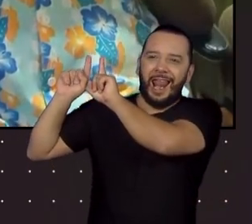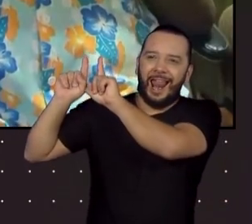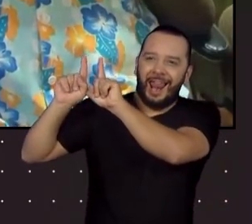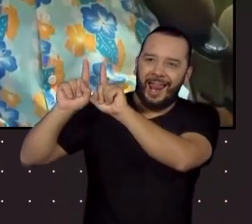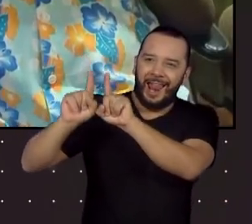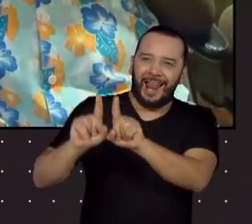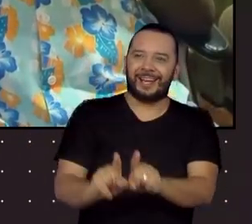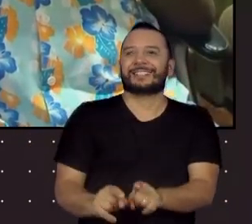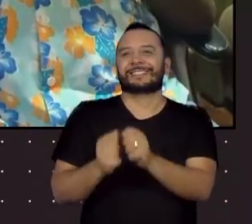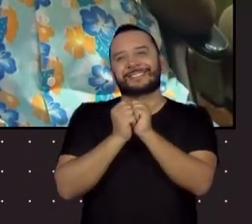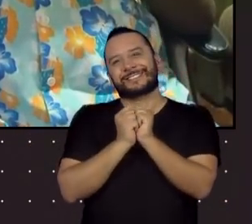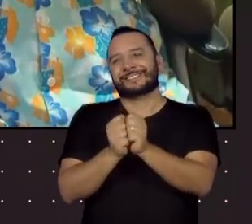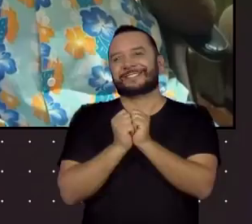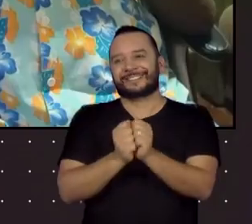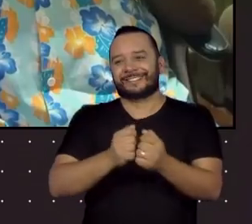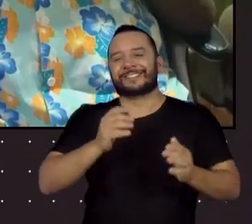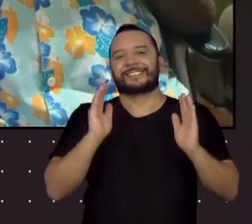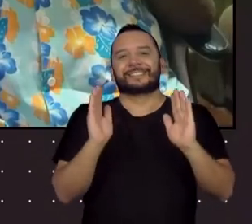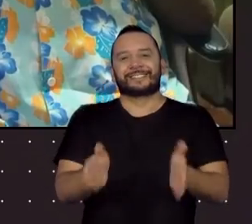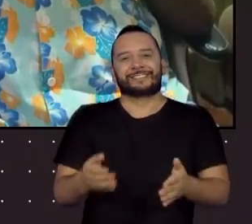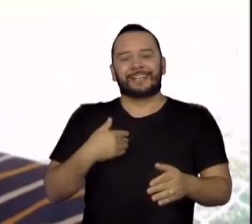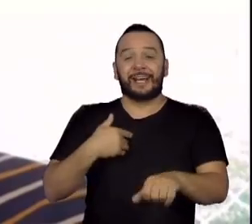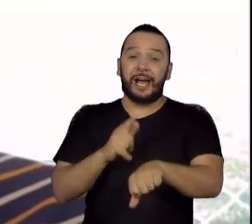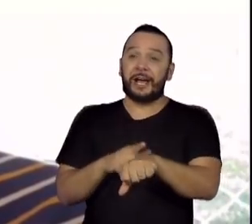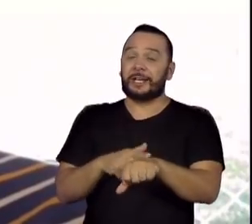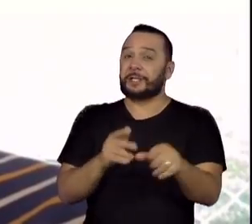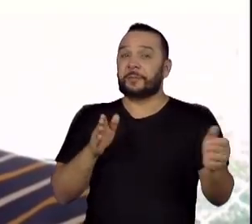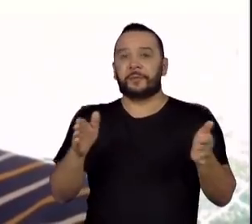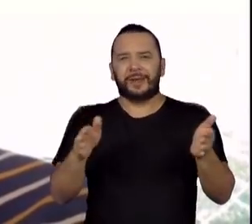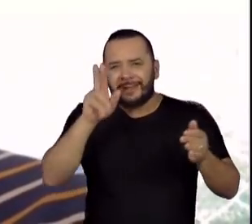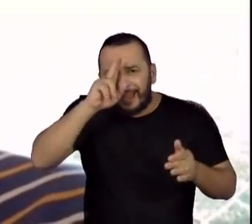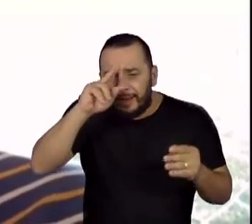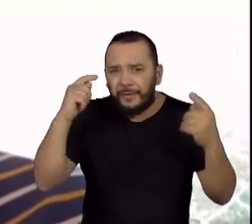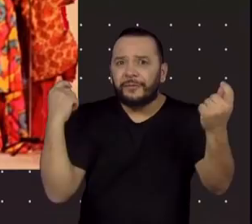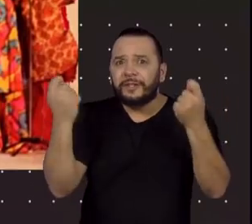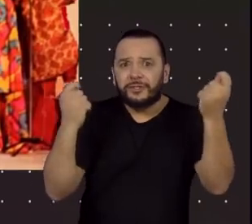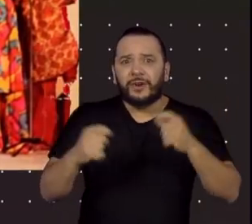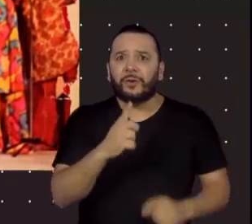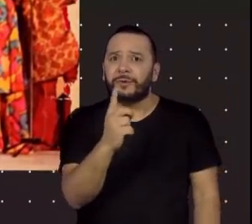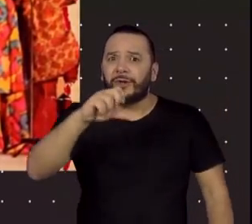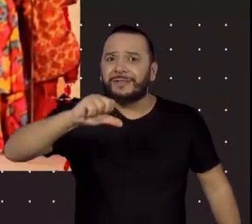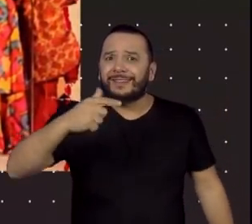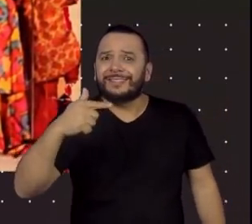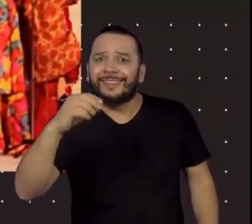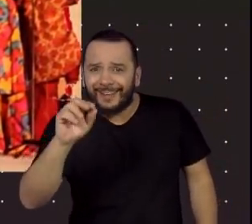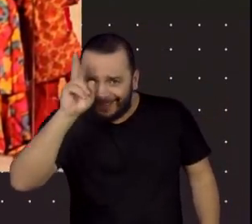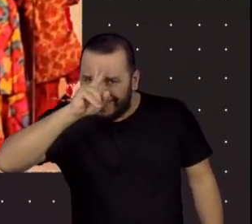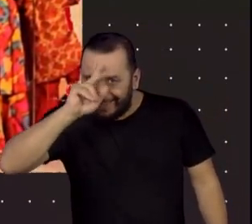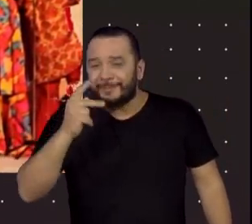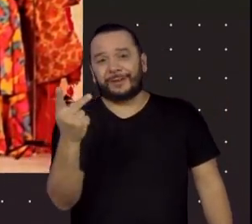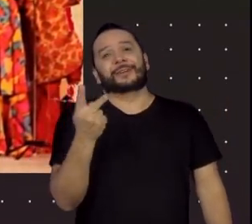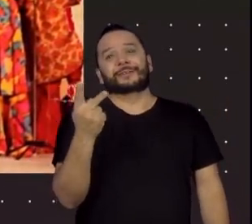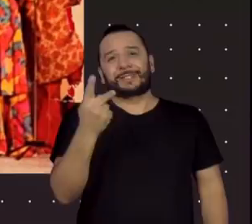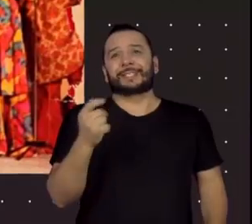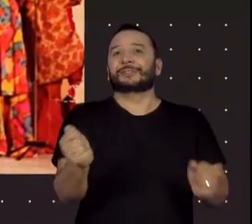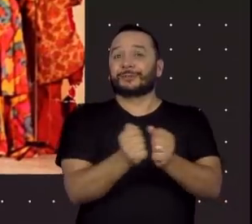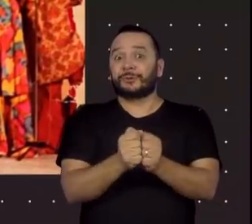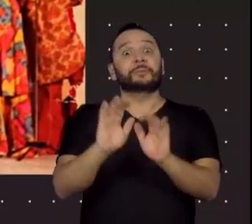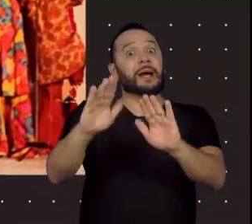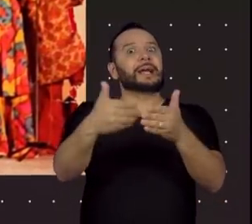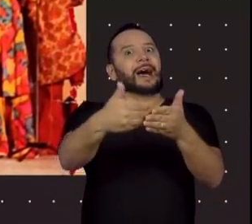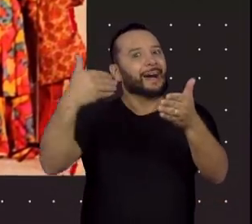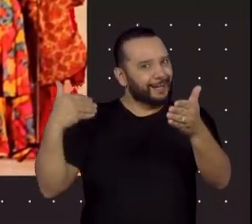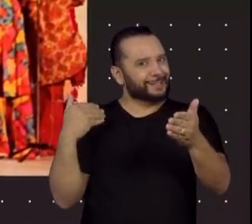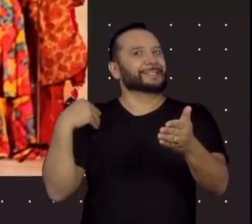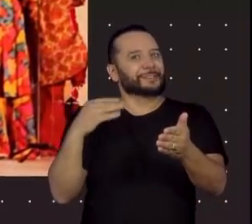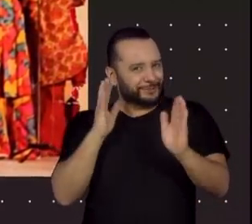todos nós, naqueles momentos do festival de 1970, e antes também, né, que a gente já se conhecia há mais